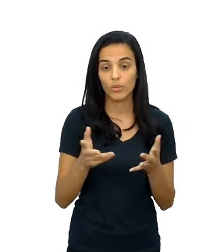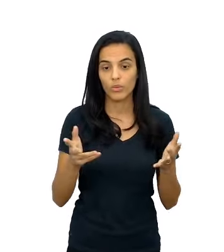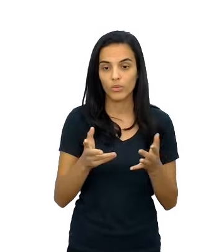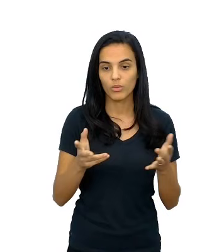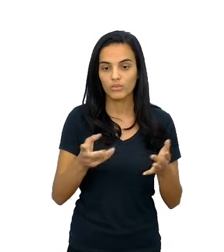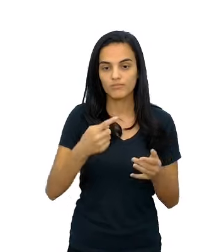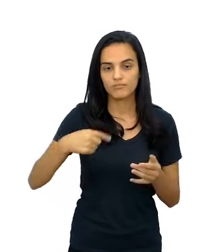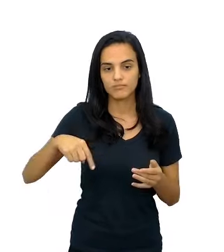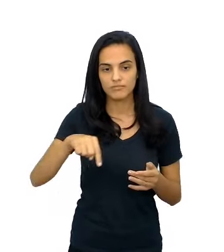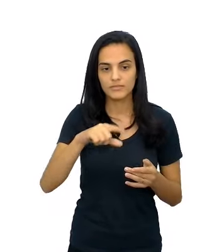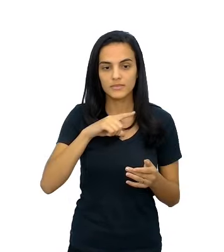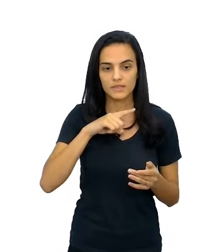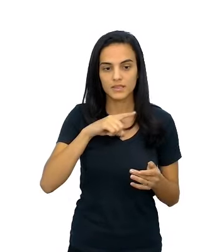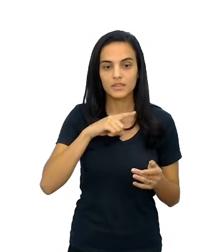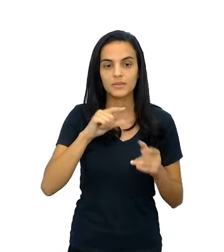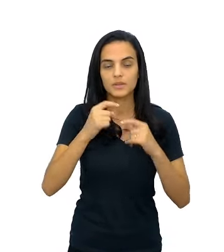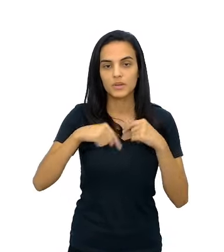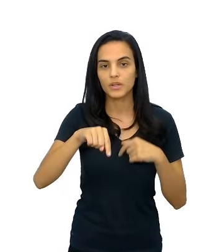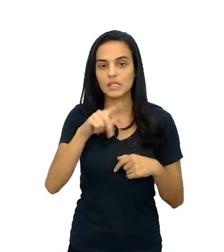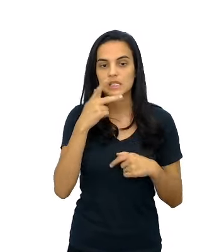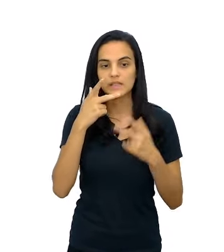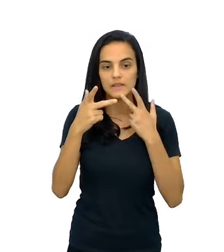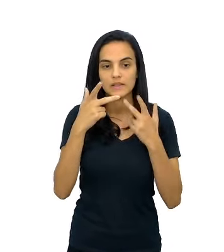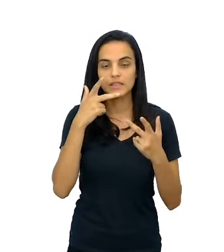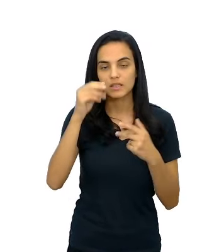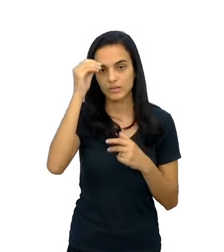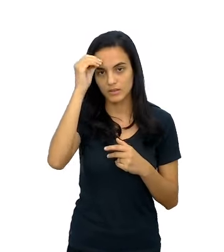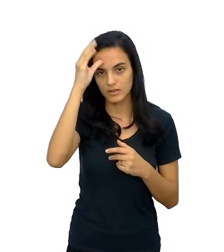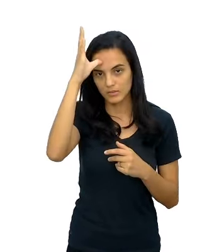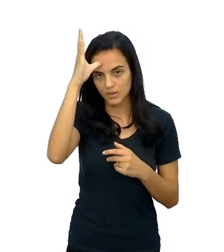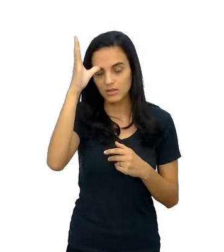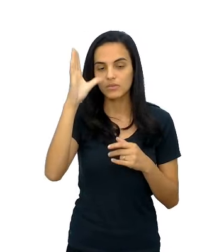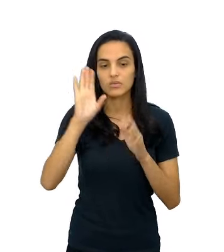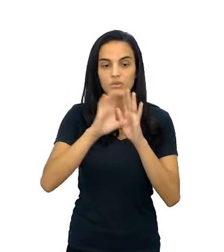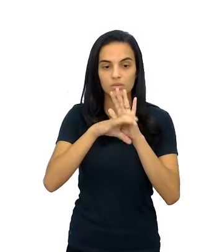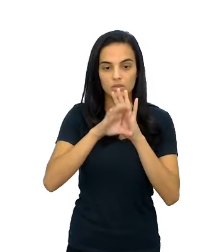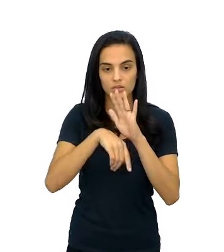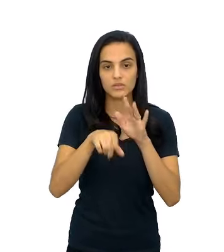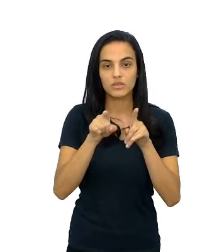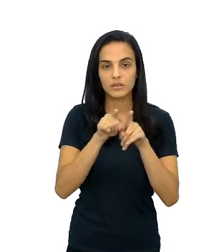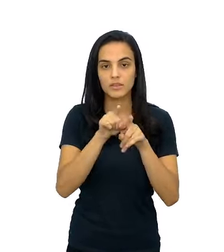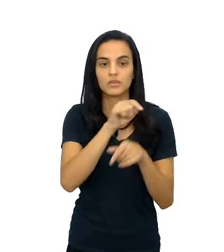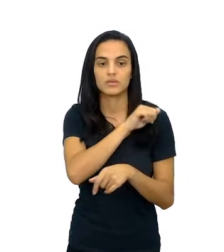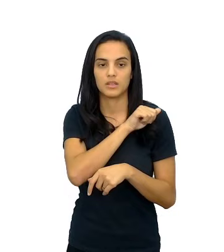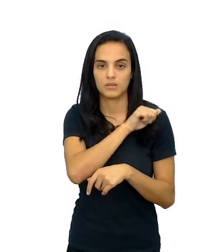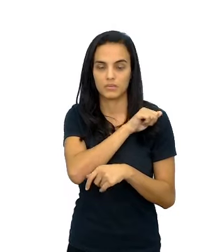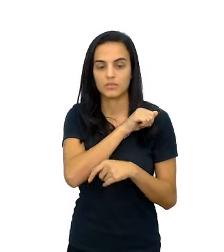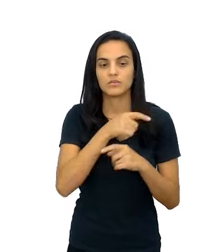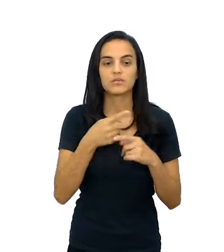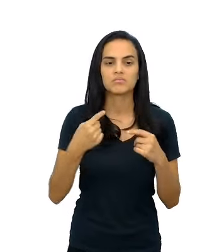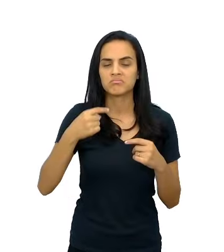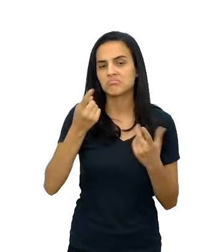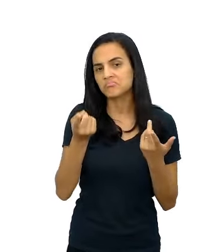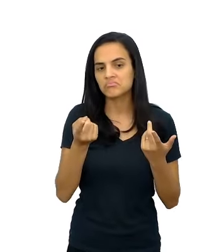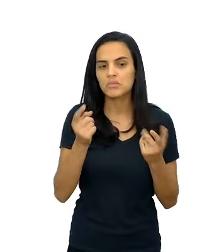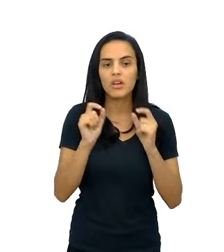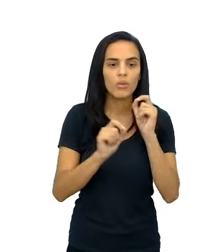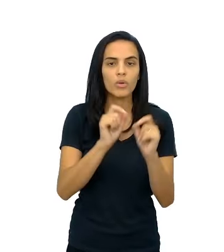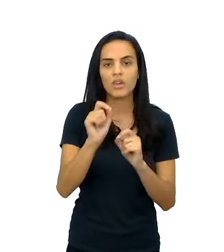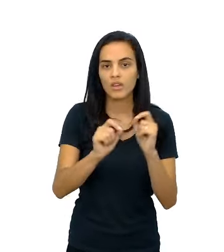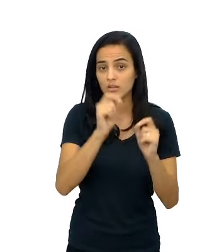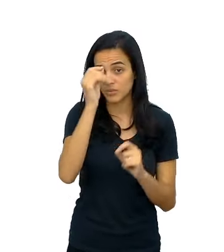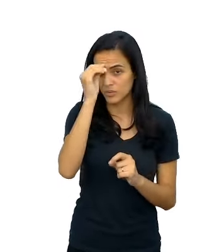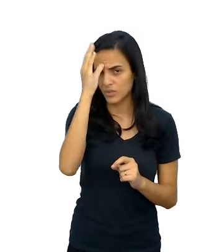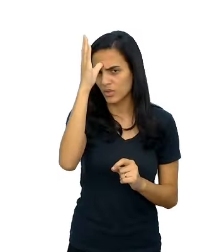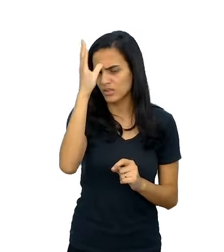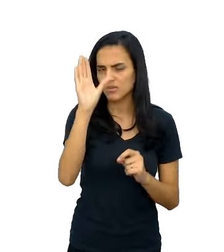estamos aqui. Nós vamos falar do conhecimento do conteúdo e dos estudantes, tá? O que vem a ser esse